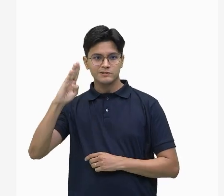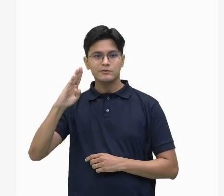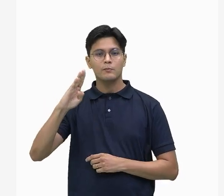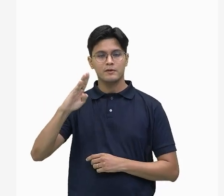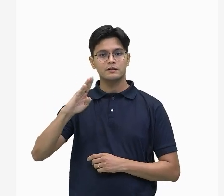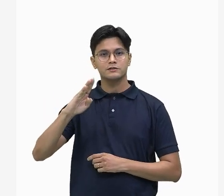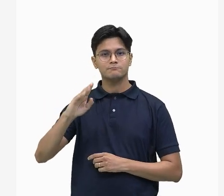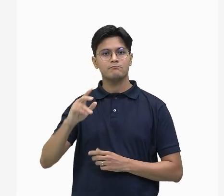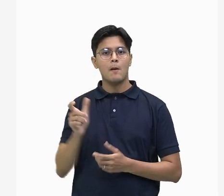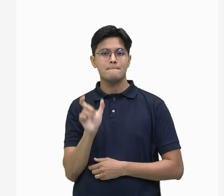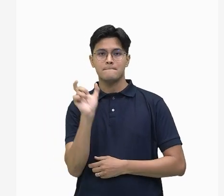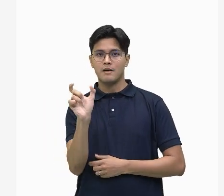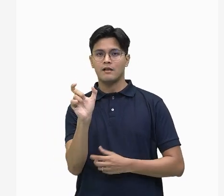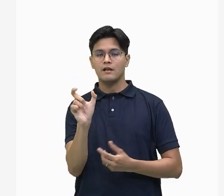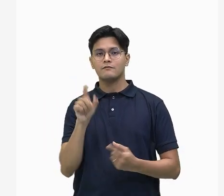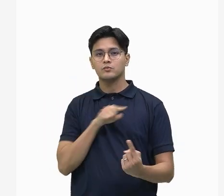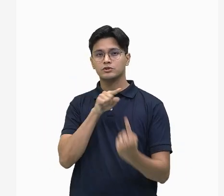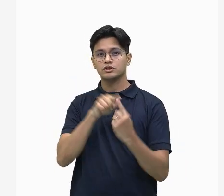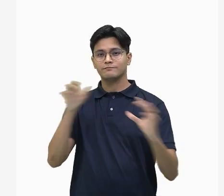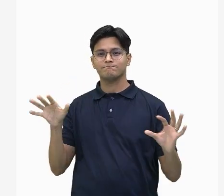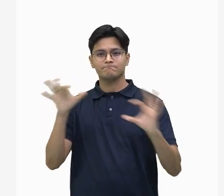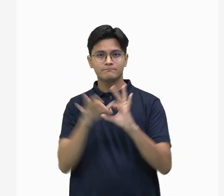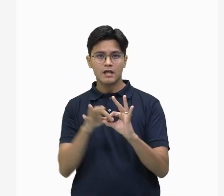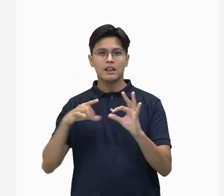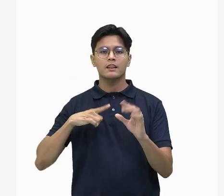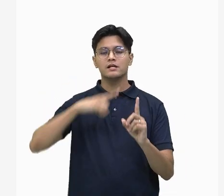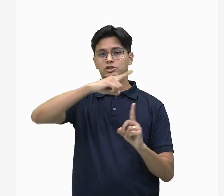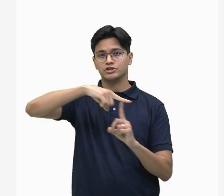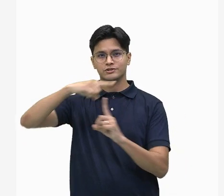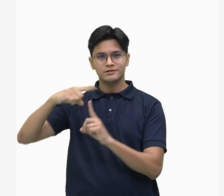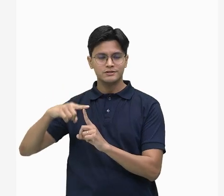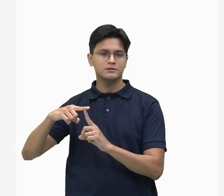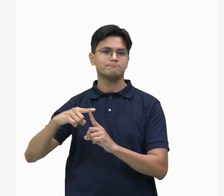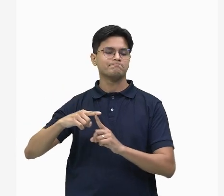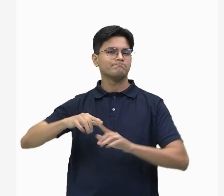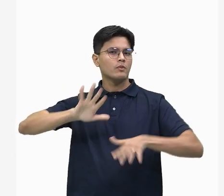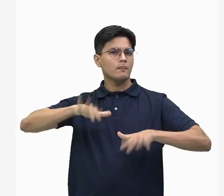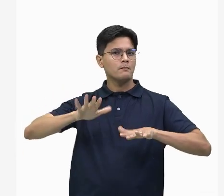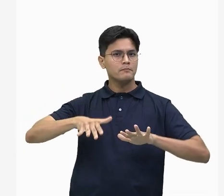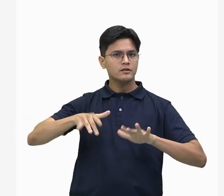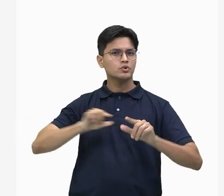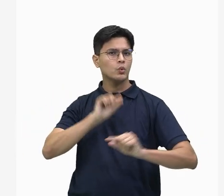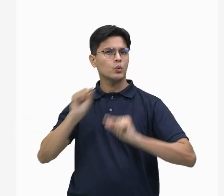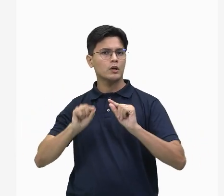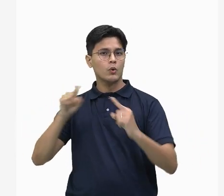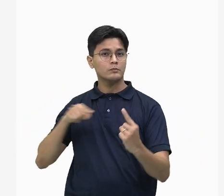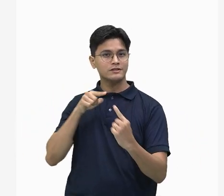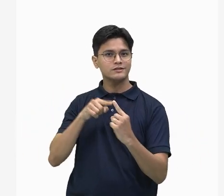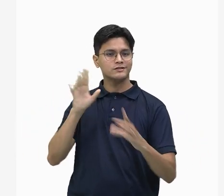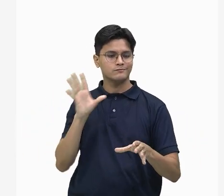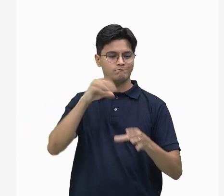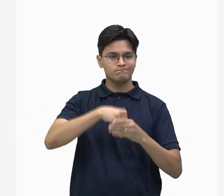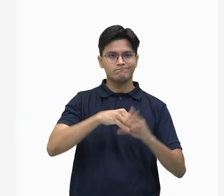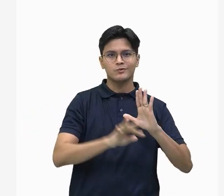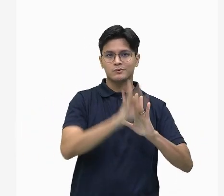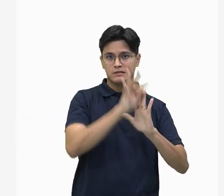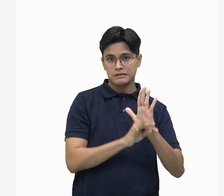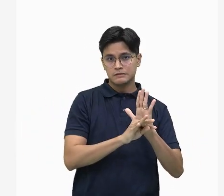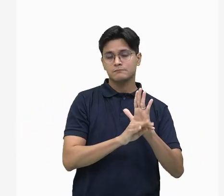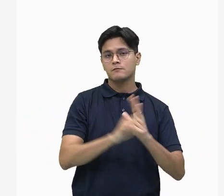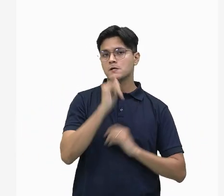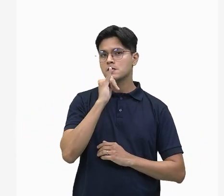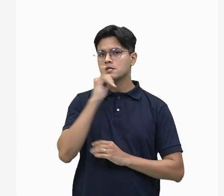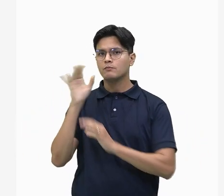vão ter a classificação a depender da sua função que elas desempenham dentro do texto, tá? Se dentro daquele contexto elas